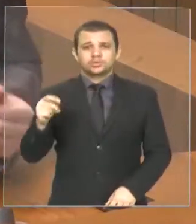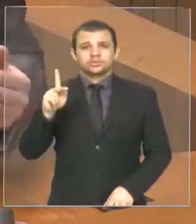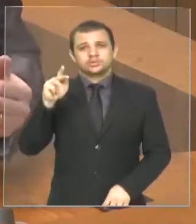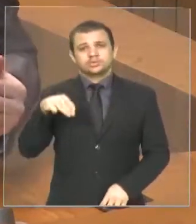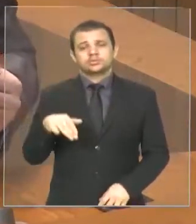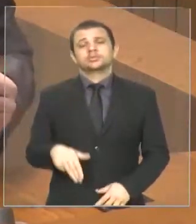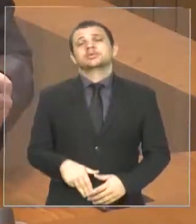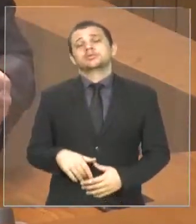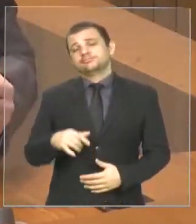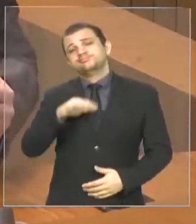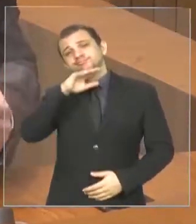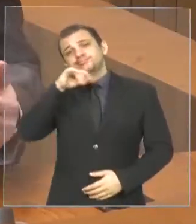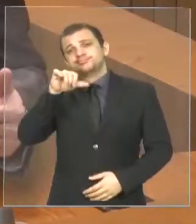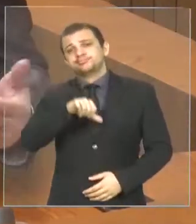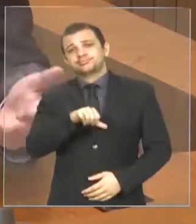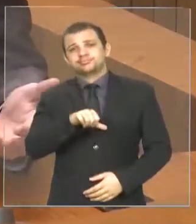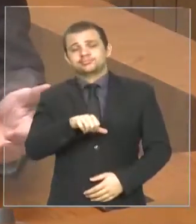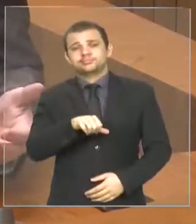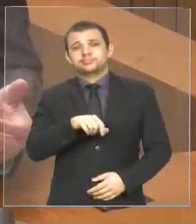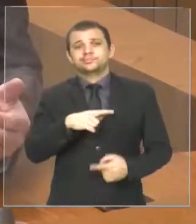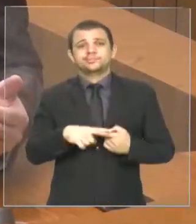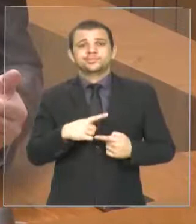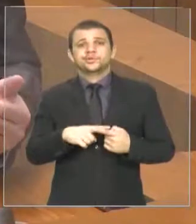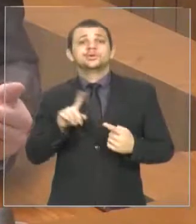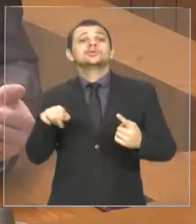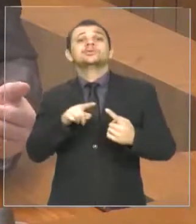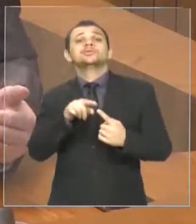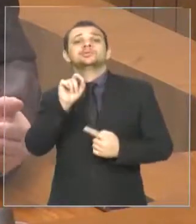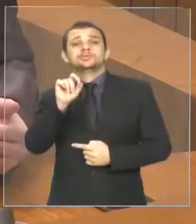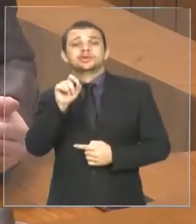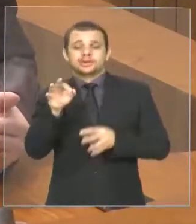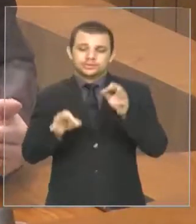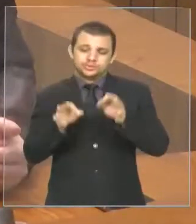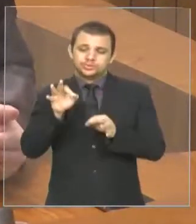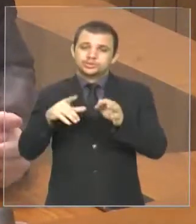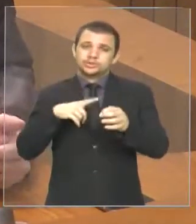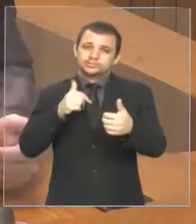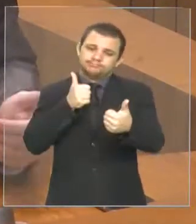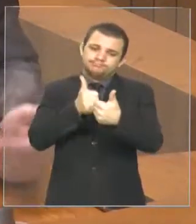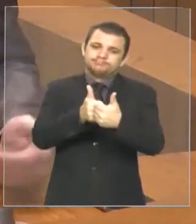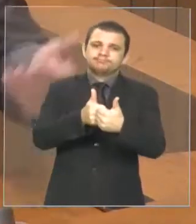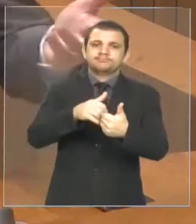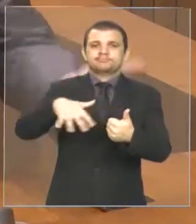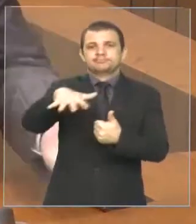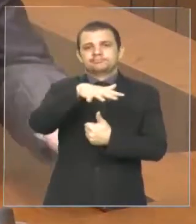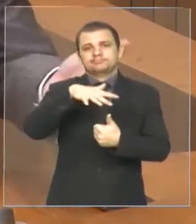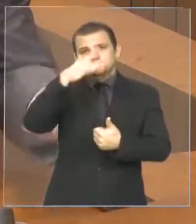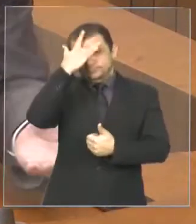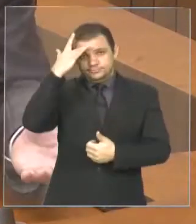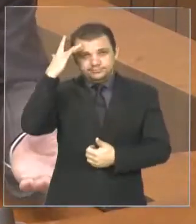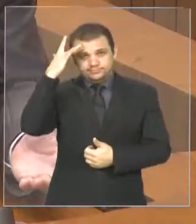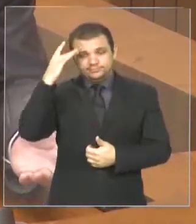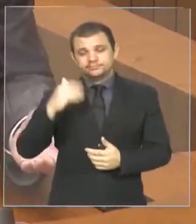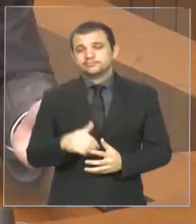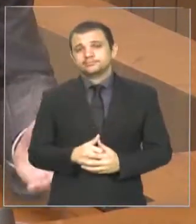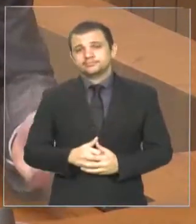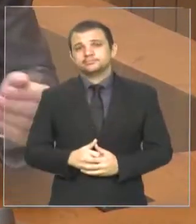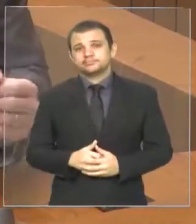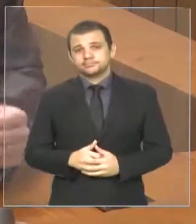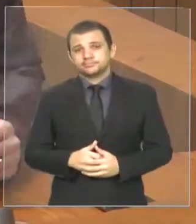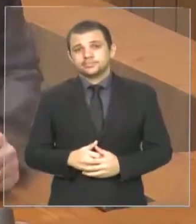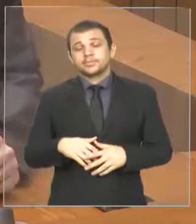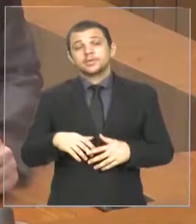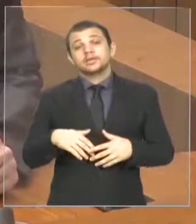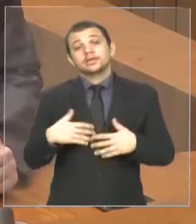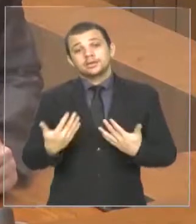ruim. Afinal de contas, o objetivo é que a Justiça esteja cada vez mais perto do usuário do seu serviço.